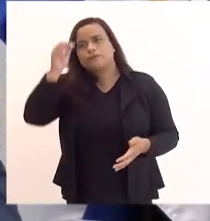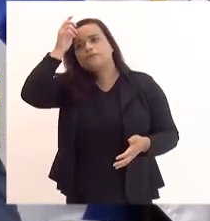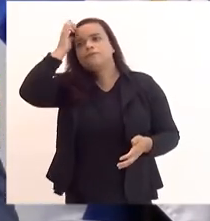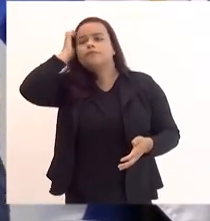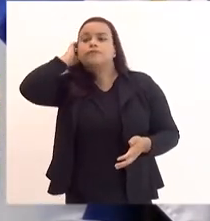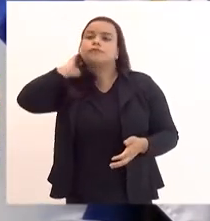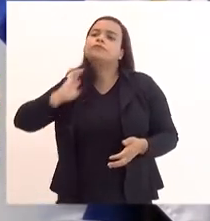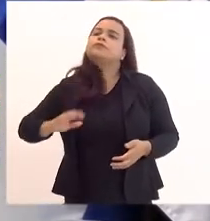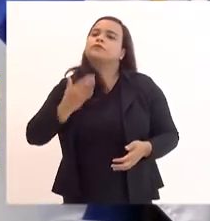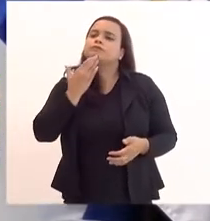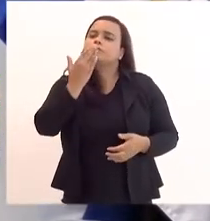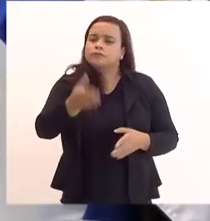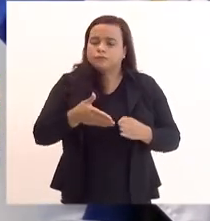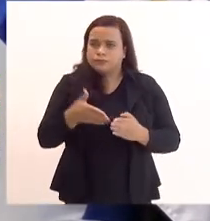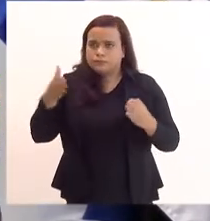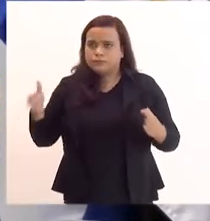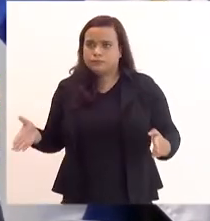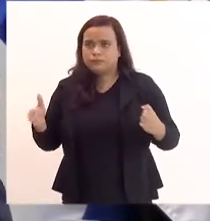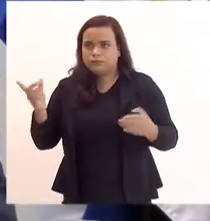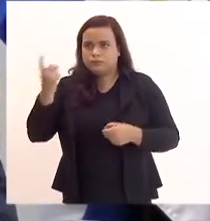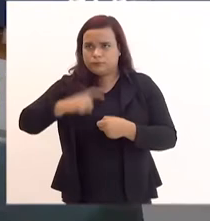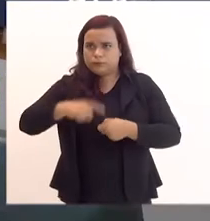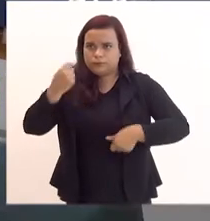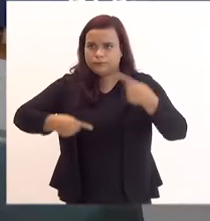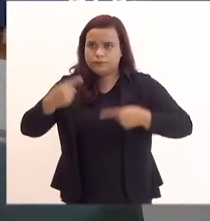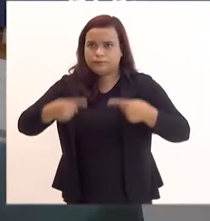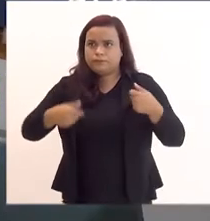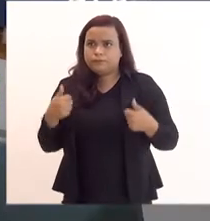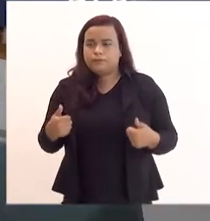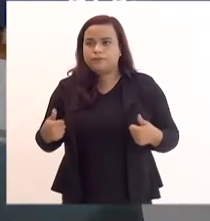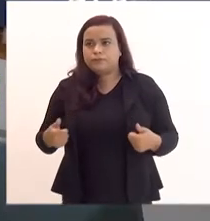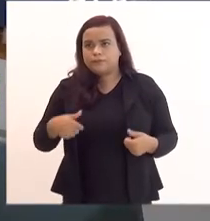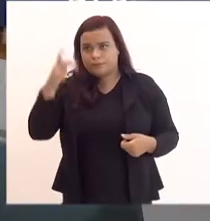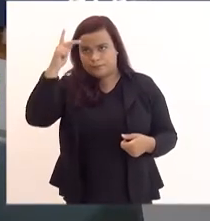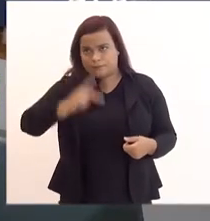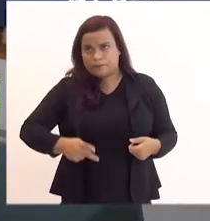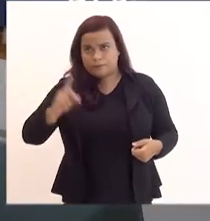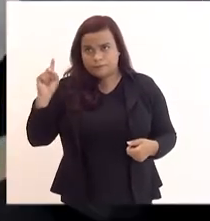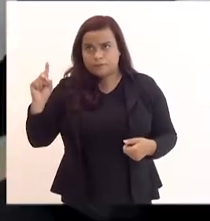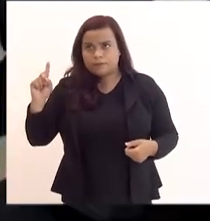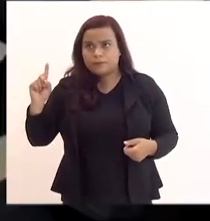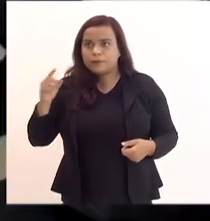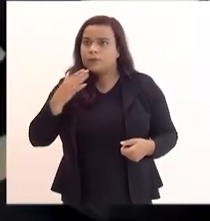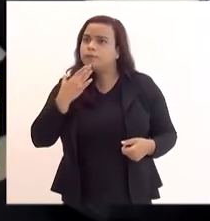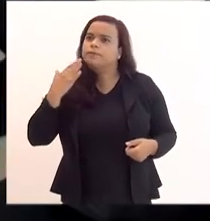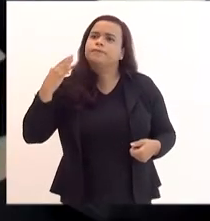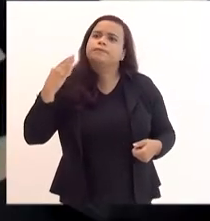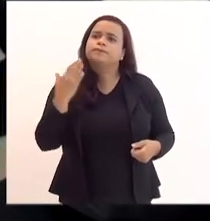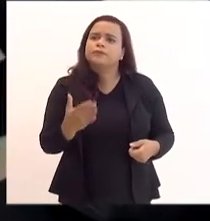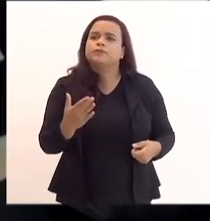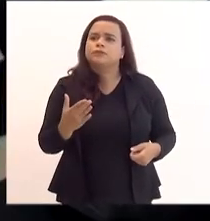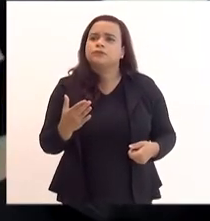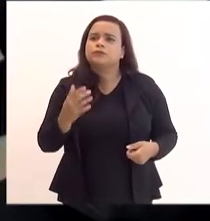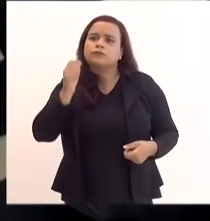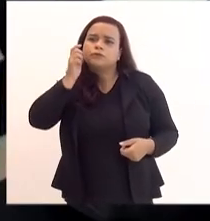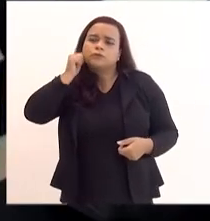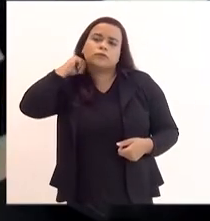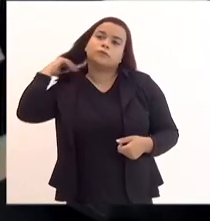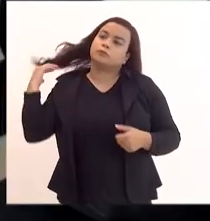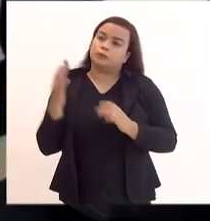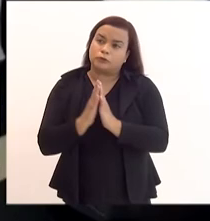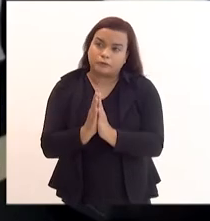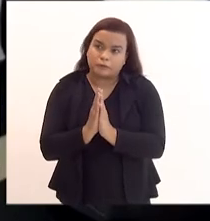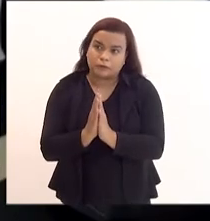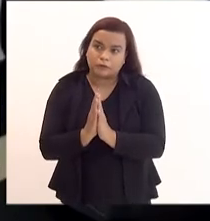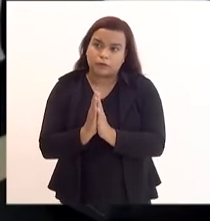pedido de vistas e voltamos a debater o tema. Mais alguém? Presidente, então... presidente, só queria pedir a Vossa Excelência uma gentileza.